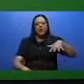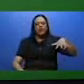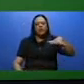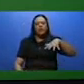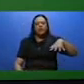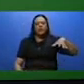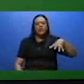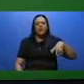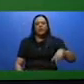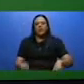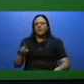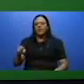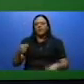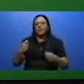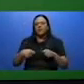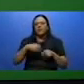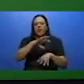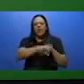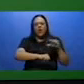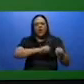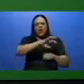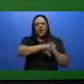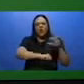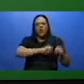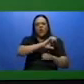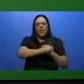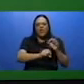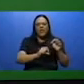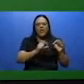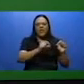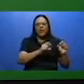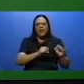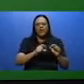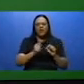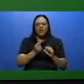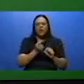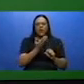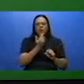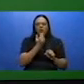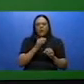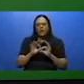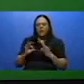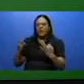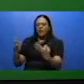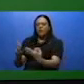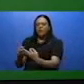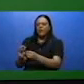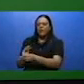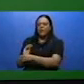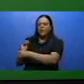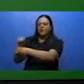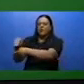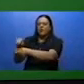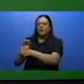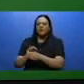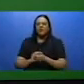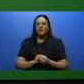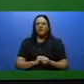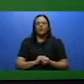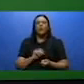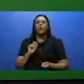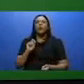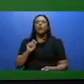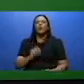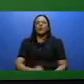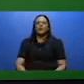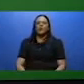horas precisa colher grande quantidade de grãos para alimentar a família. A melhor coisa a fazer é utilizar...